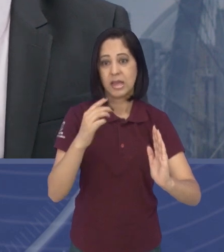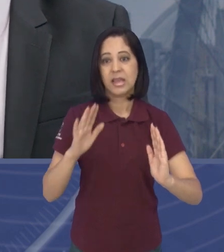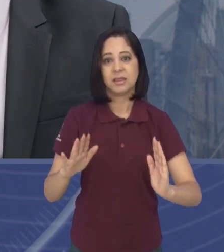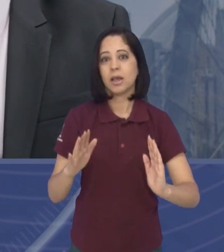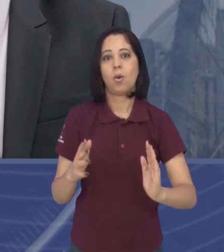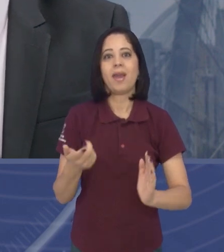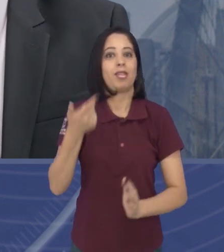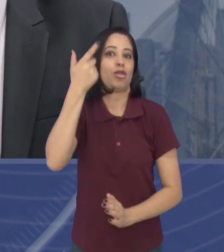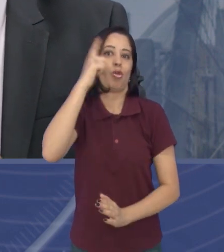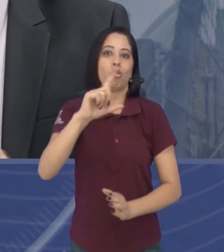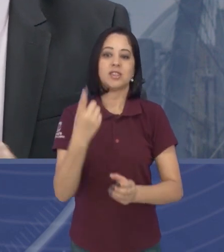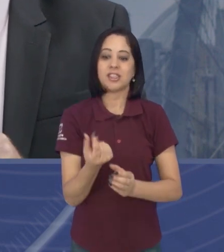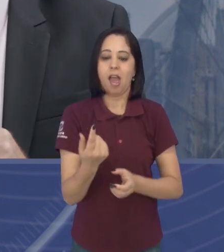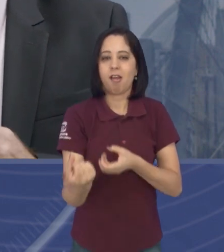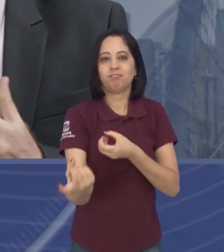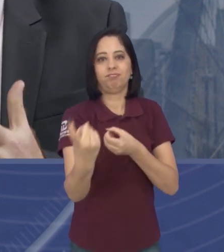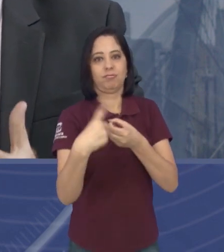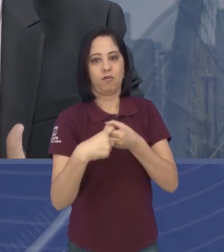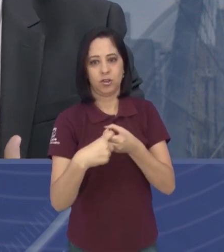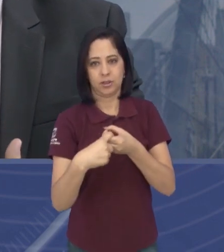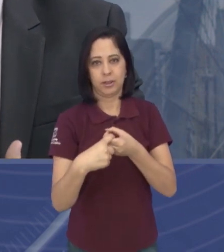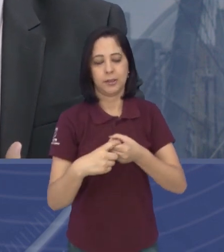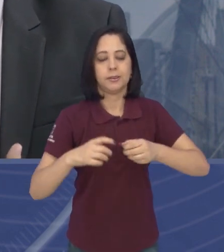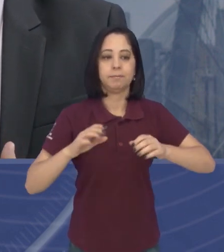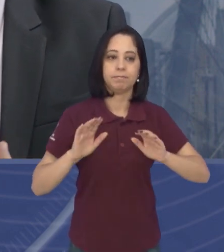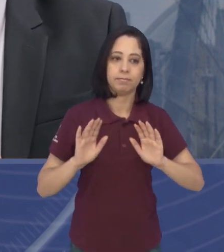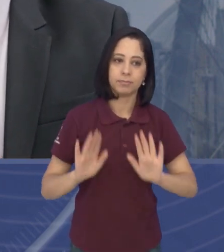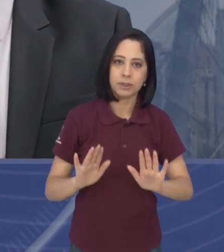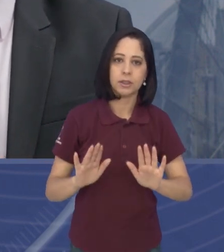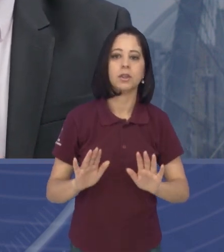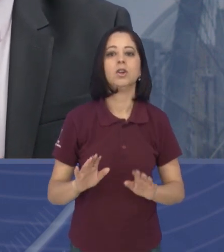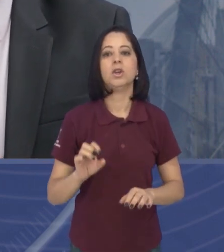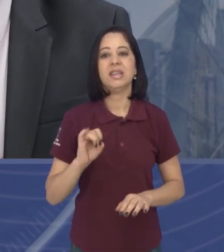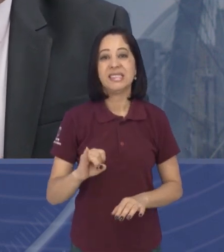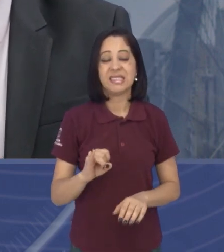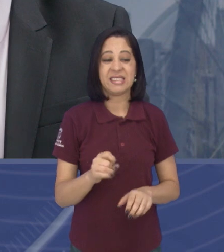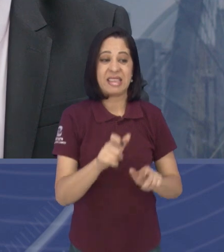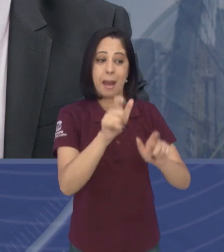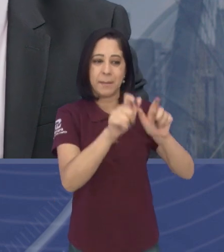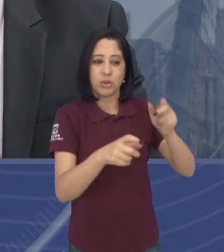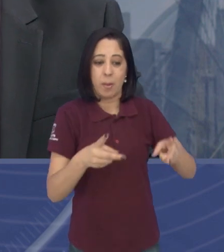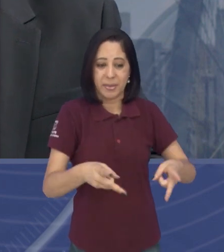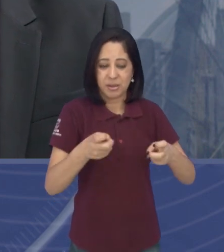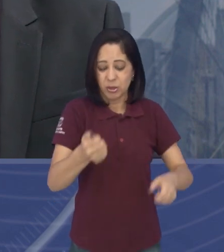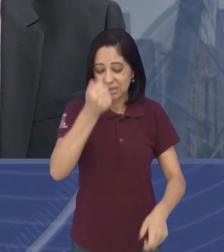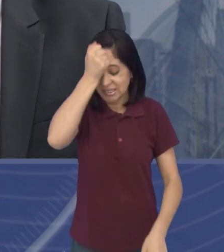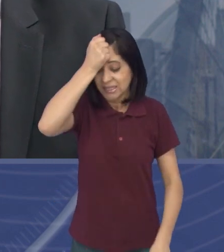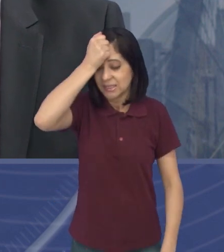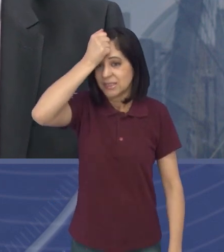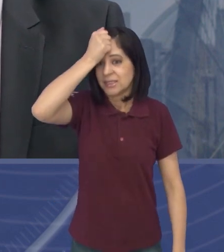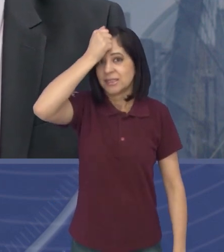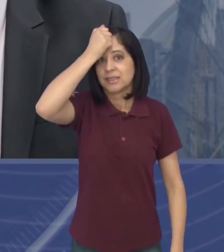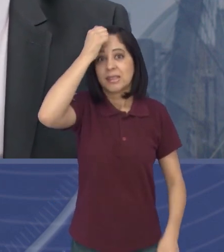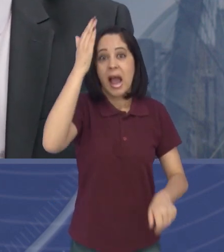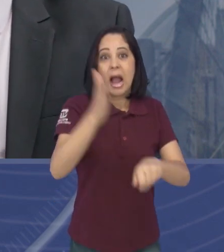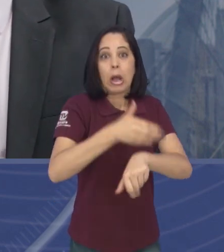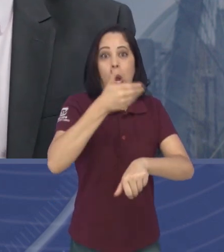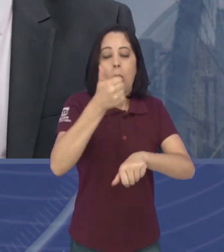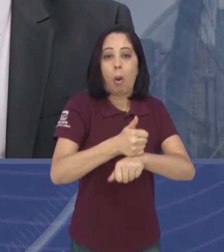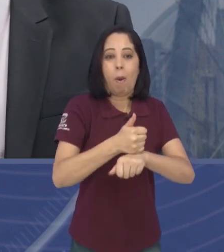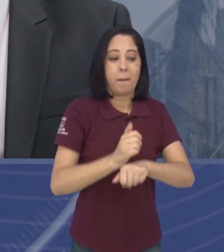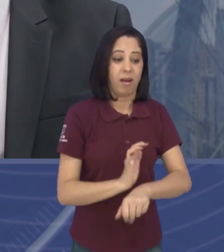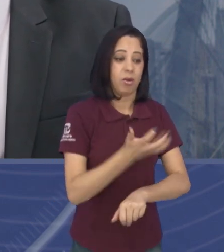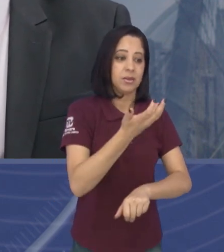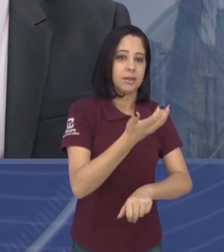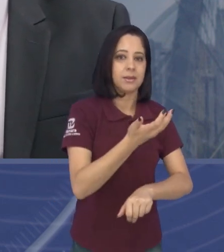condições de devolver. Tá? O que se pode fazer quando a pessoa sofreu um golpe, tá? Uma das ferramentas é